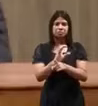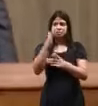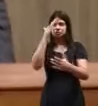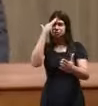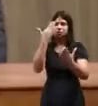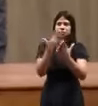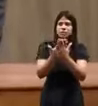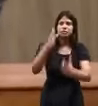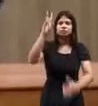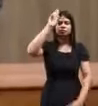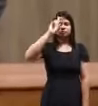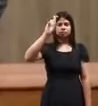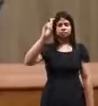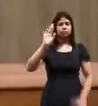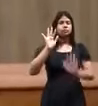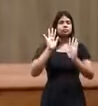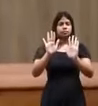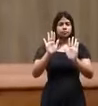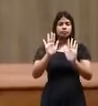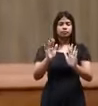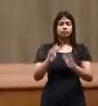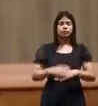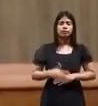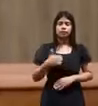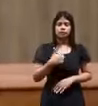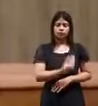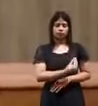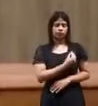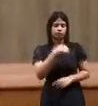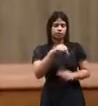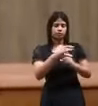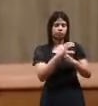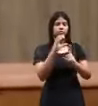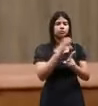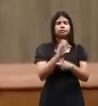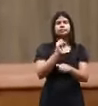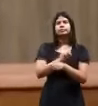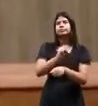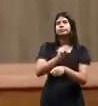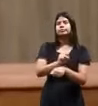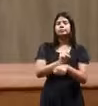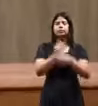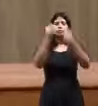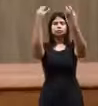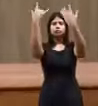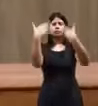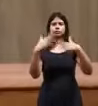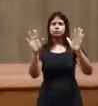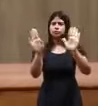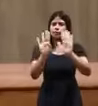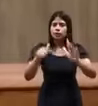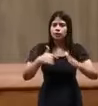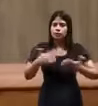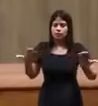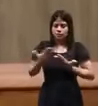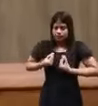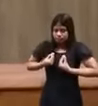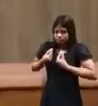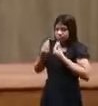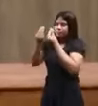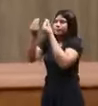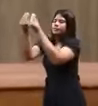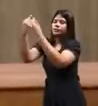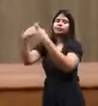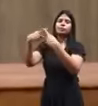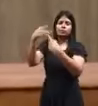incredulidade. Outra coisa, eu não venho só para o culto para esperar ele me dar. Eu venho para dar a ele, porque eu já sei quem é ele,